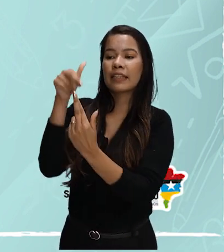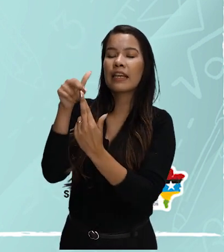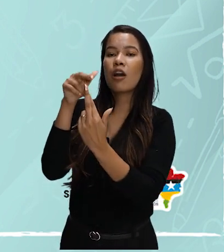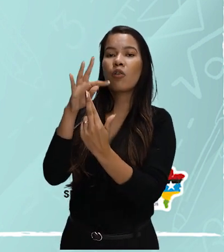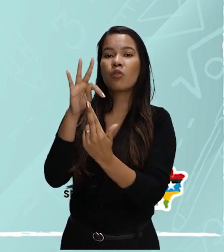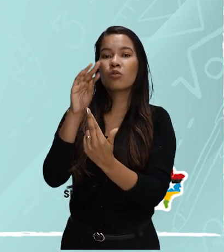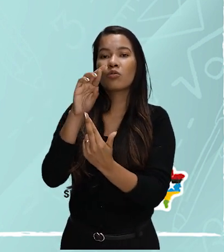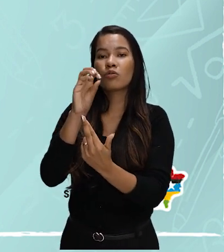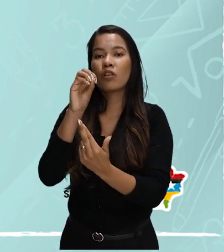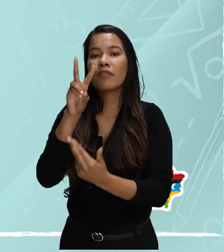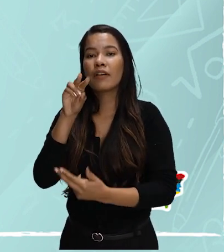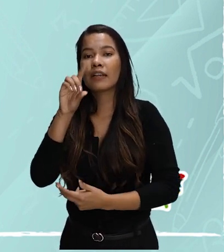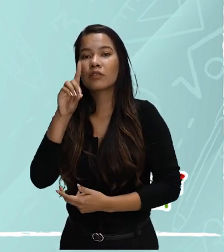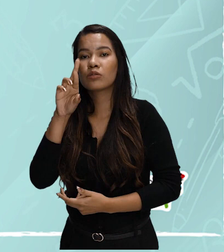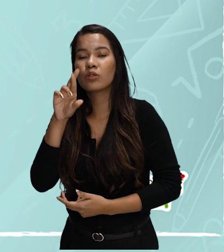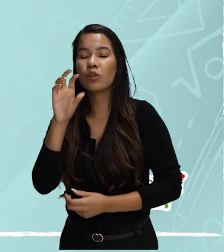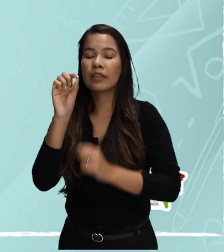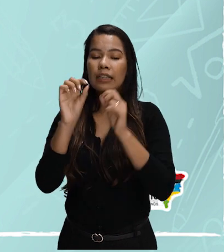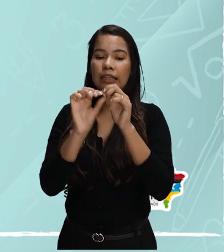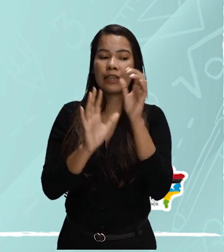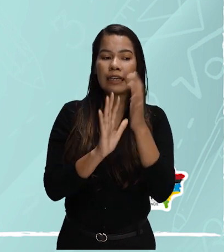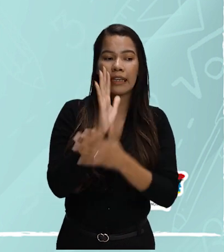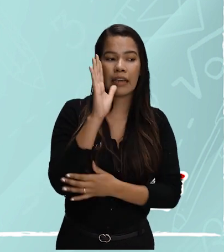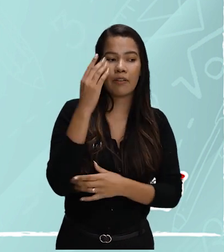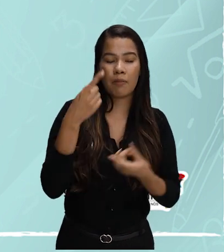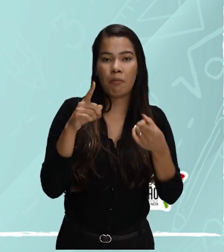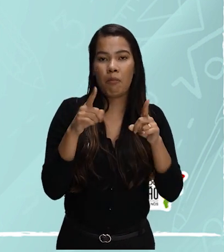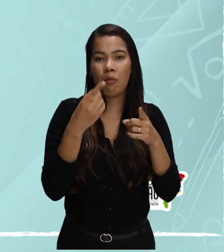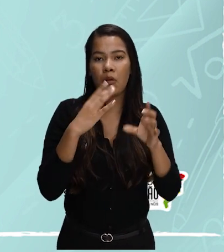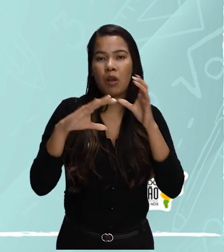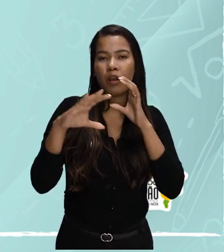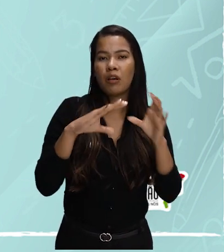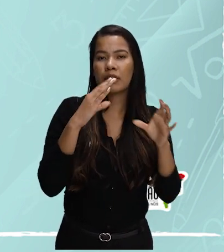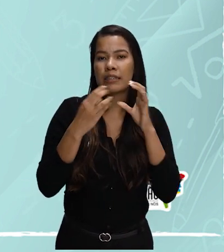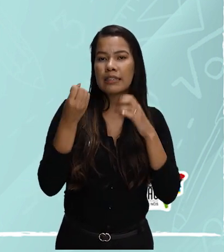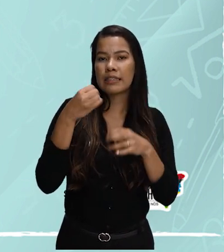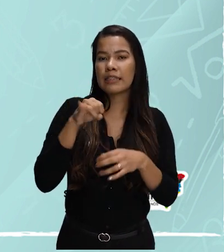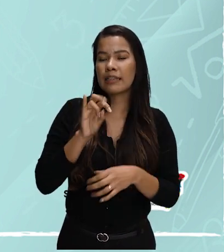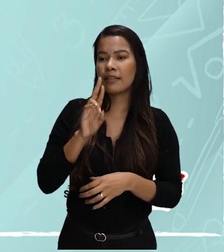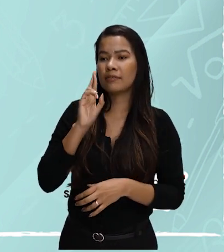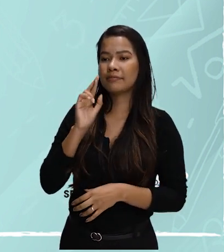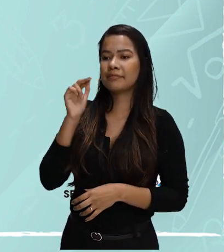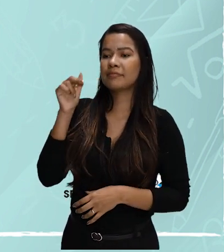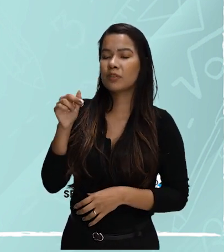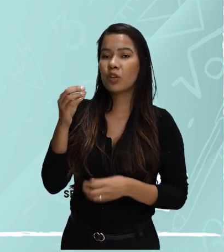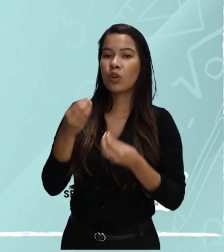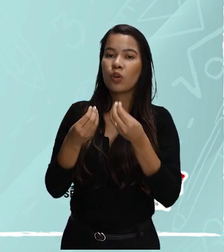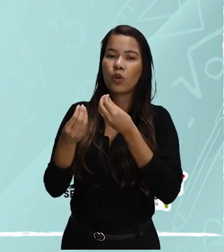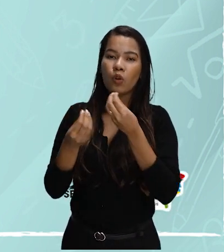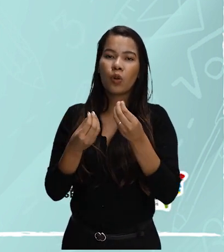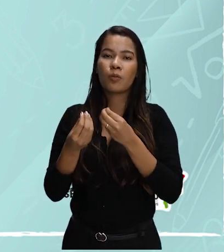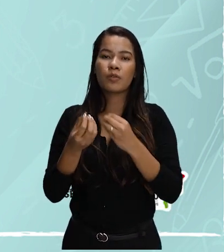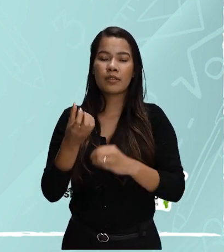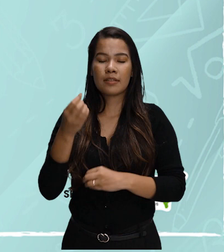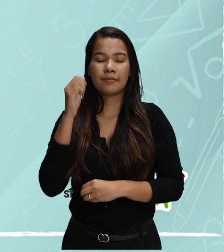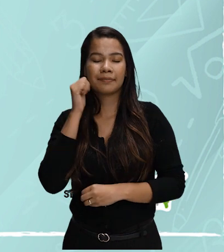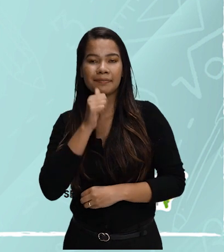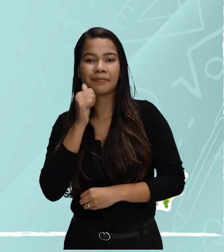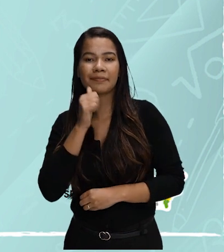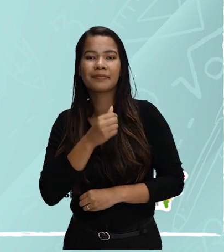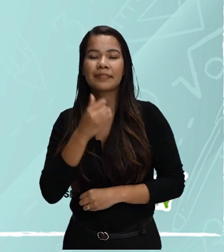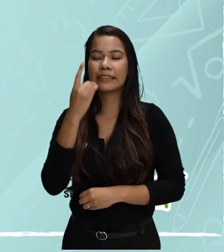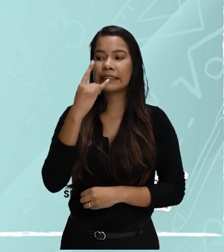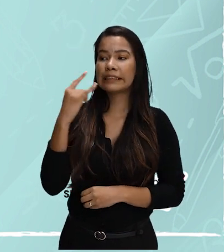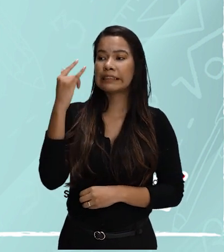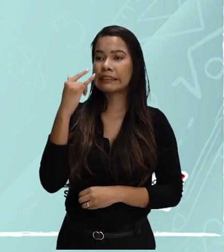compunha poesias, cantigas, se referindo à sua amada como senhora, tá? Se encantava com os meus versos de